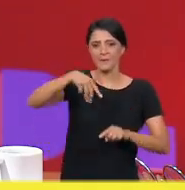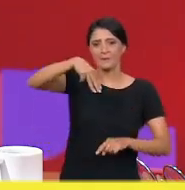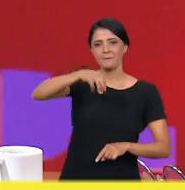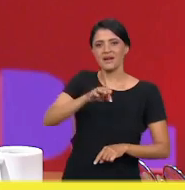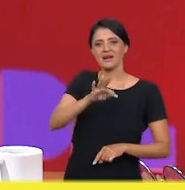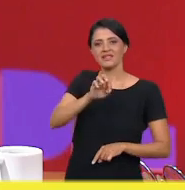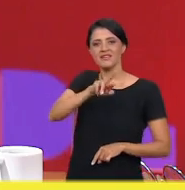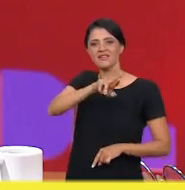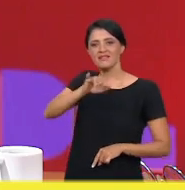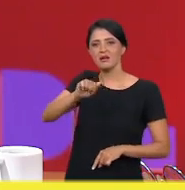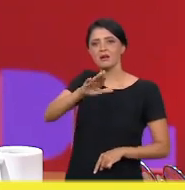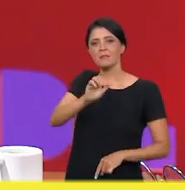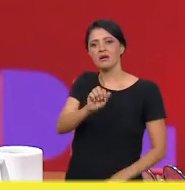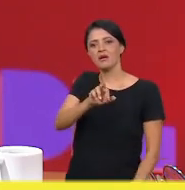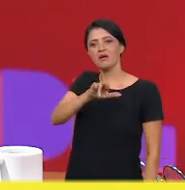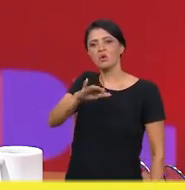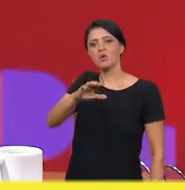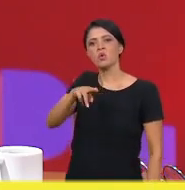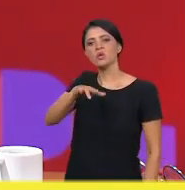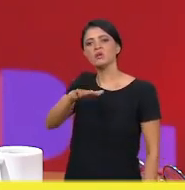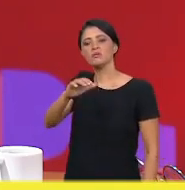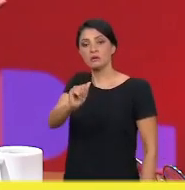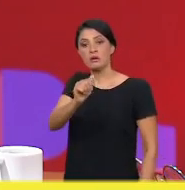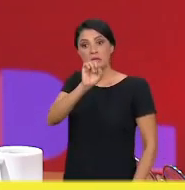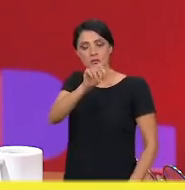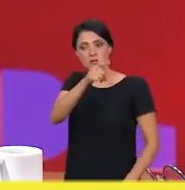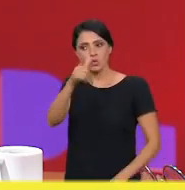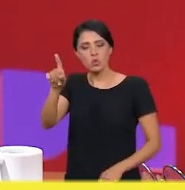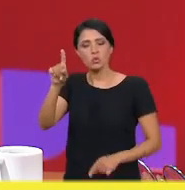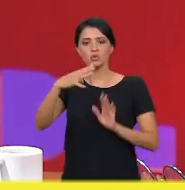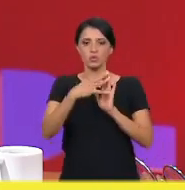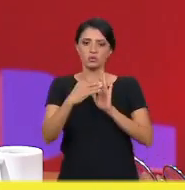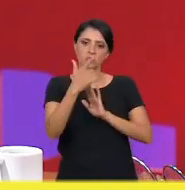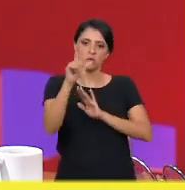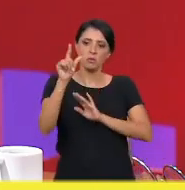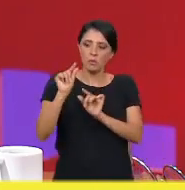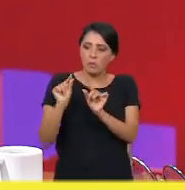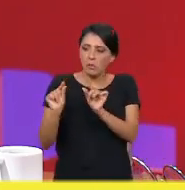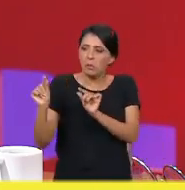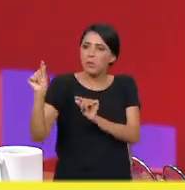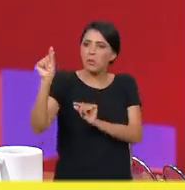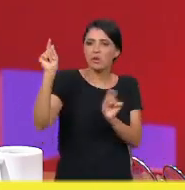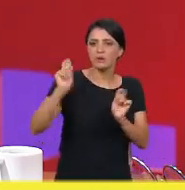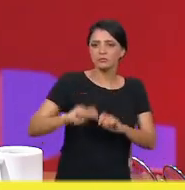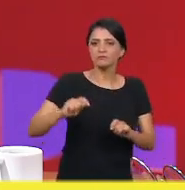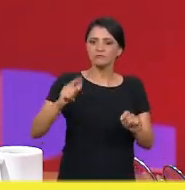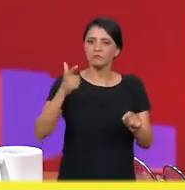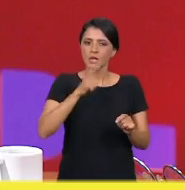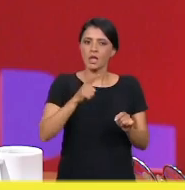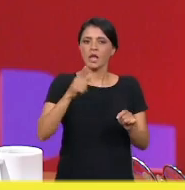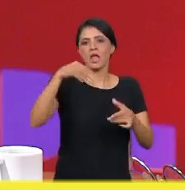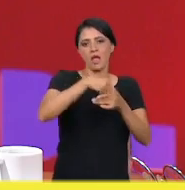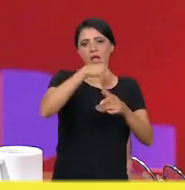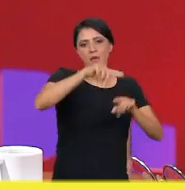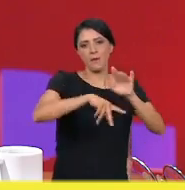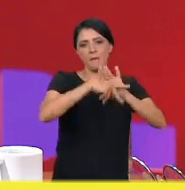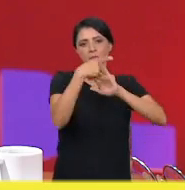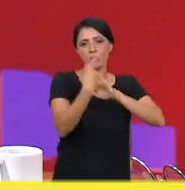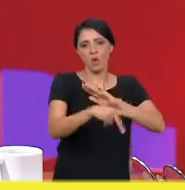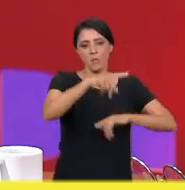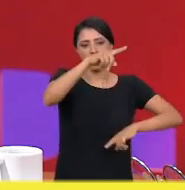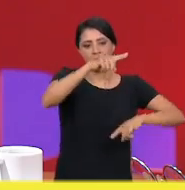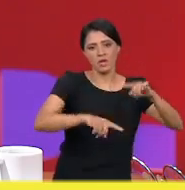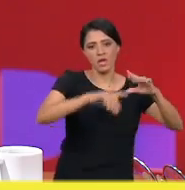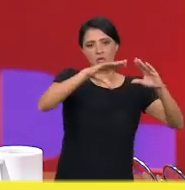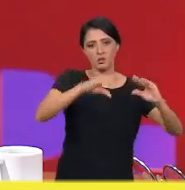Se estendermos esse modelo, existem outras partículas que talvez constituam a matéria escura, mas a gente não